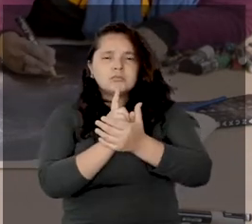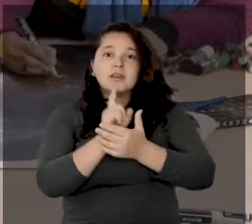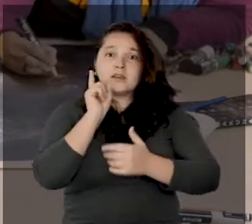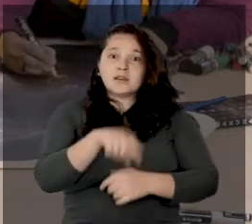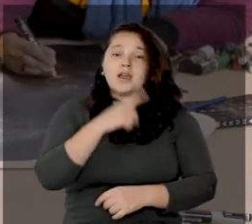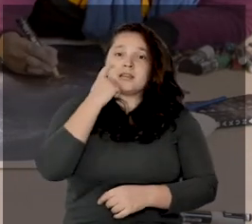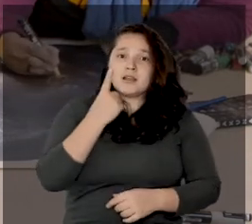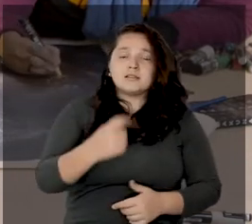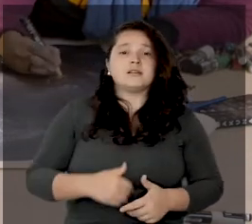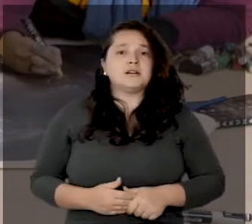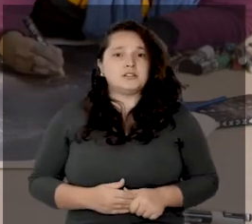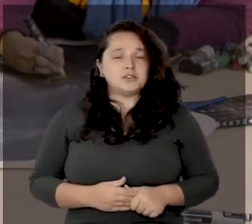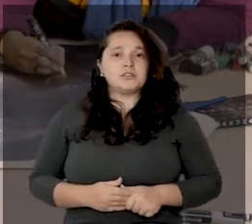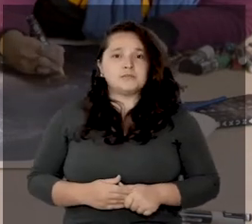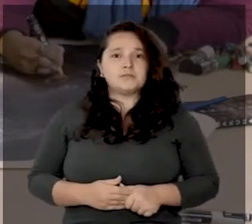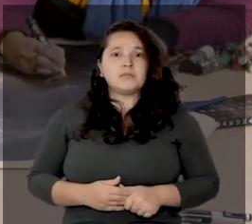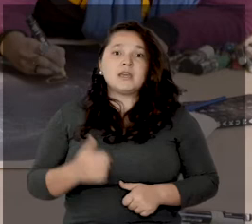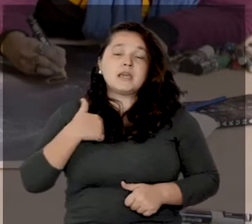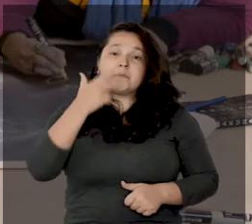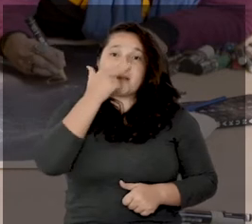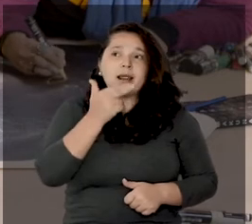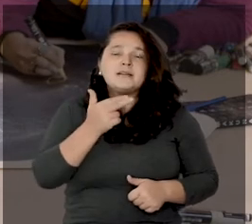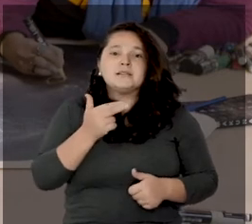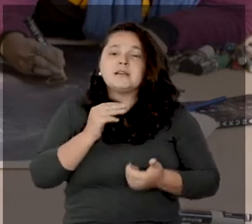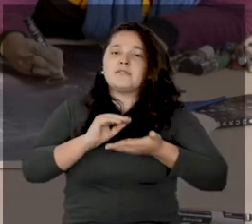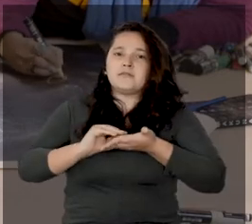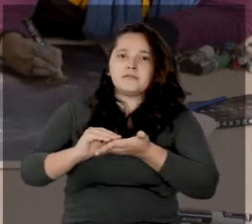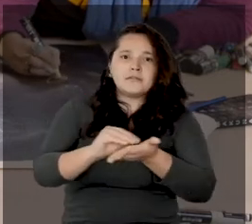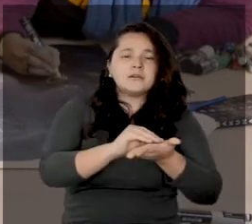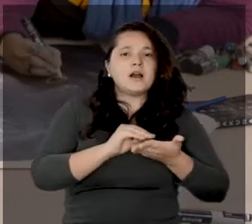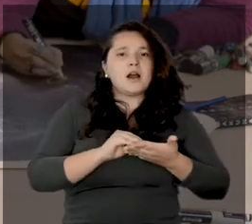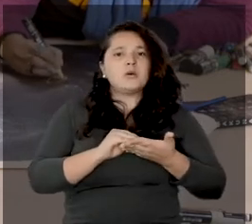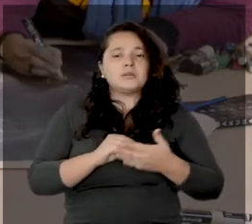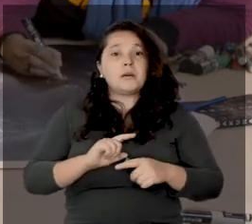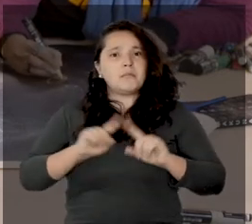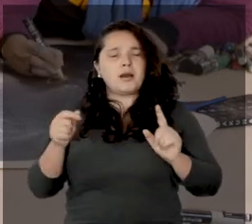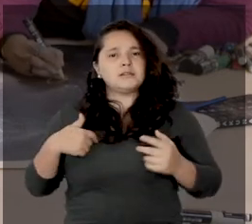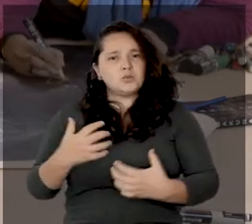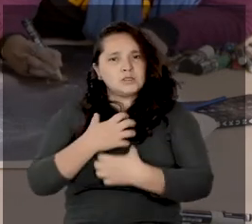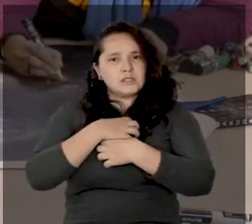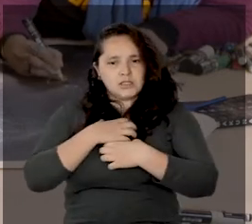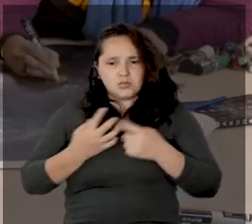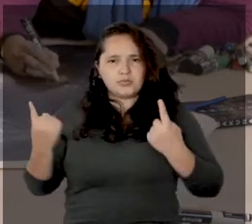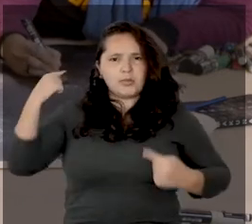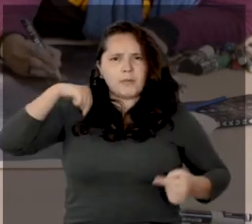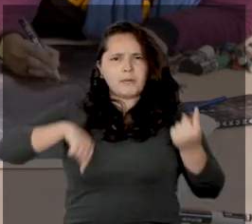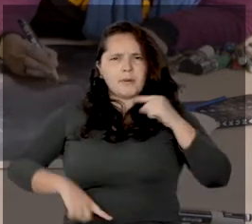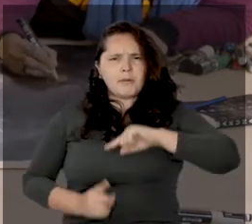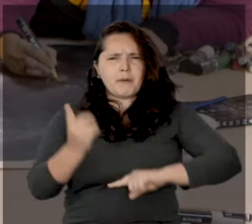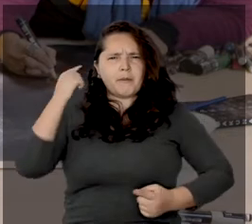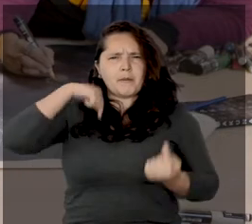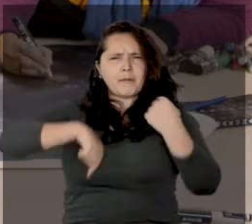que está ainda tão fragmentada, mas que eu sinto, né, no meu corpo, que isso